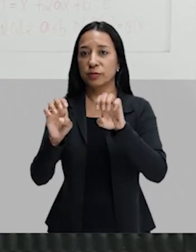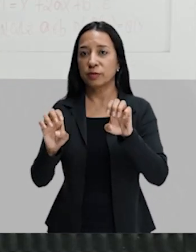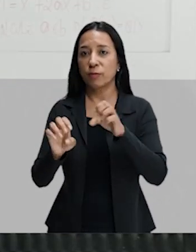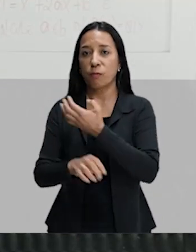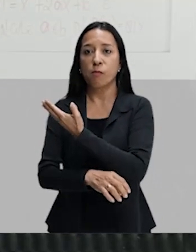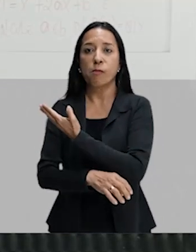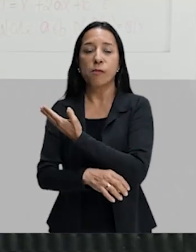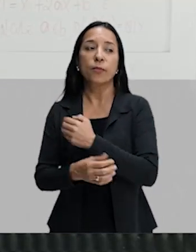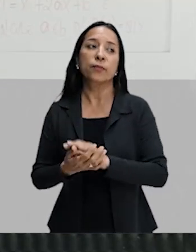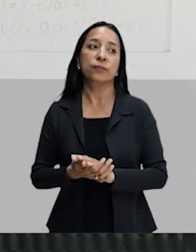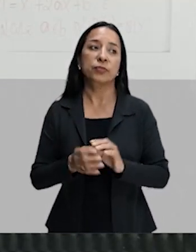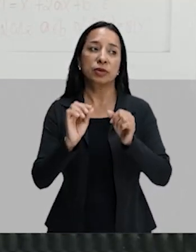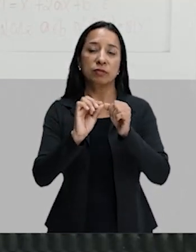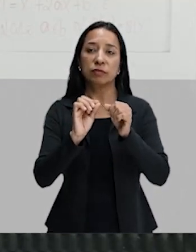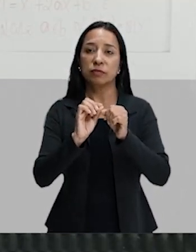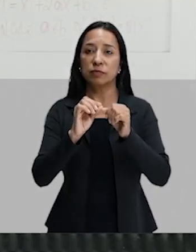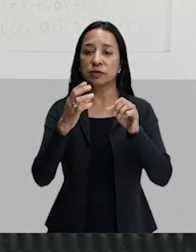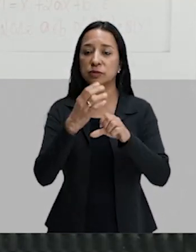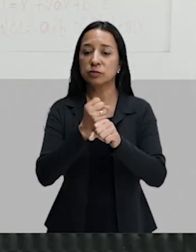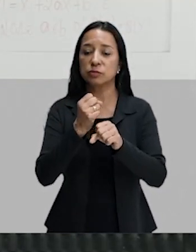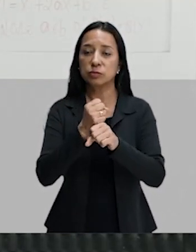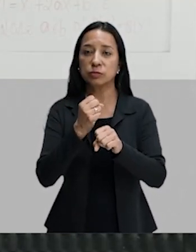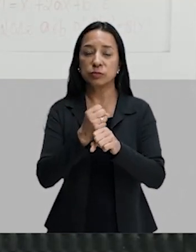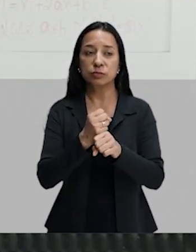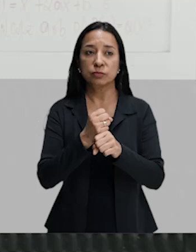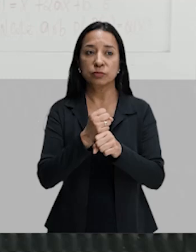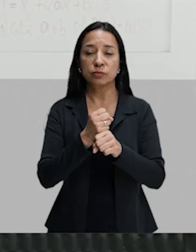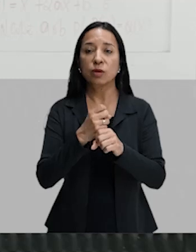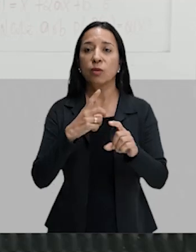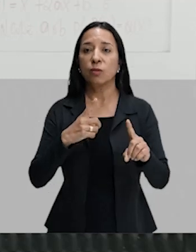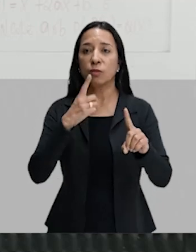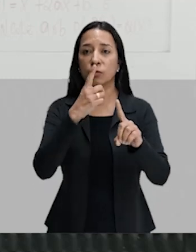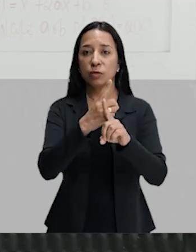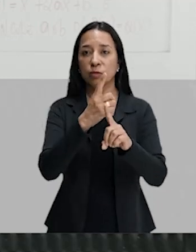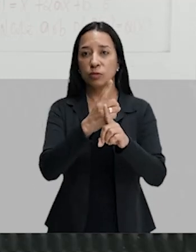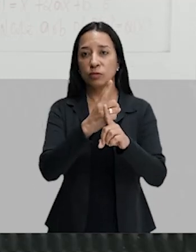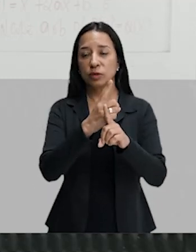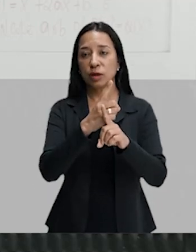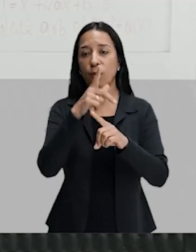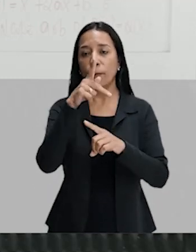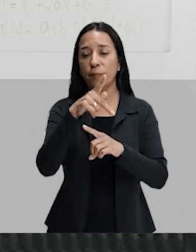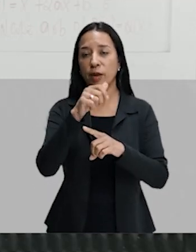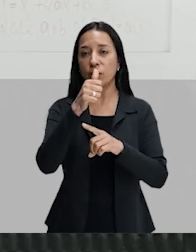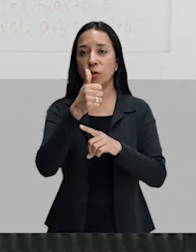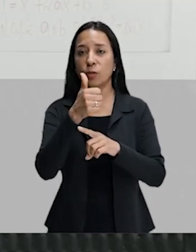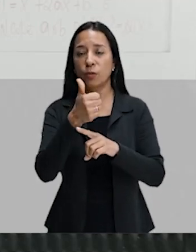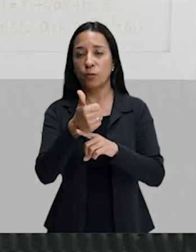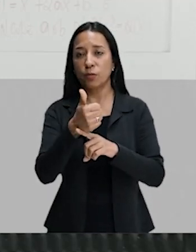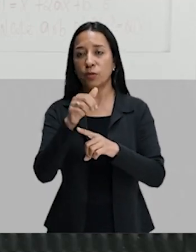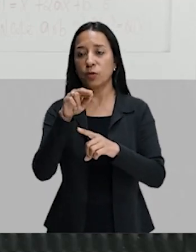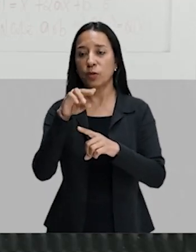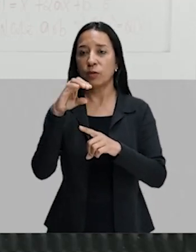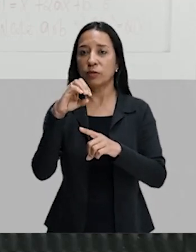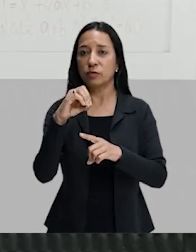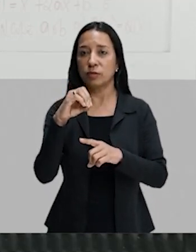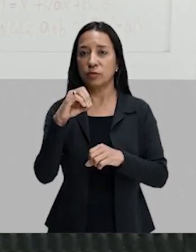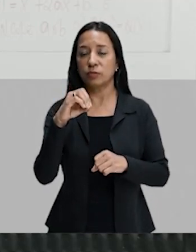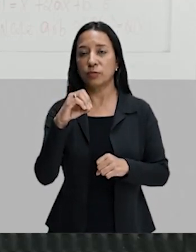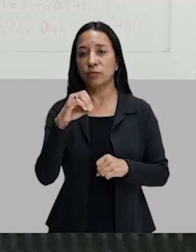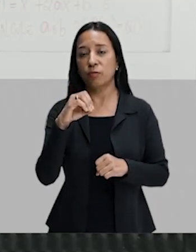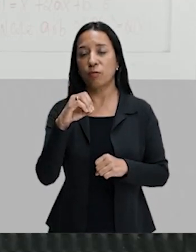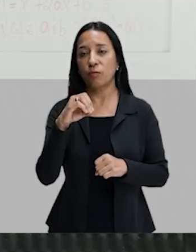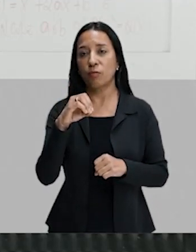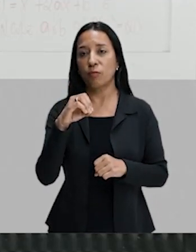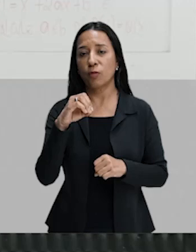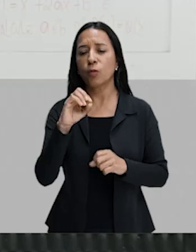Certo? Efetuando essa continha aqui, você vai encontrar que o P1 é igual a zero. Turma,